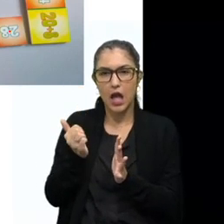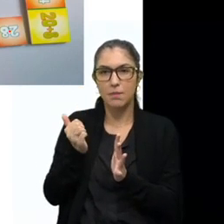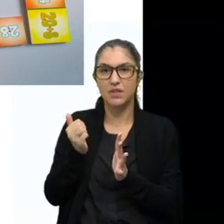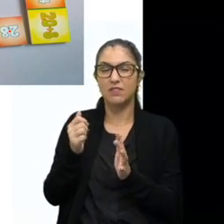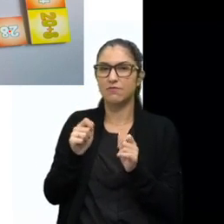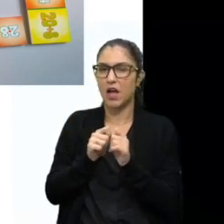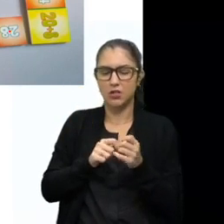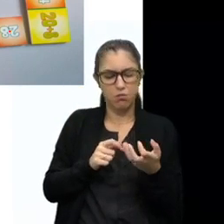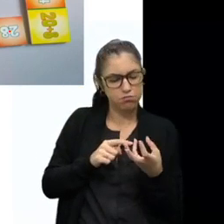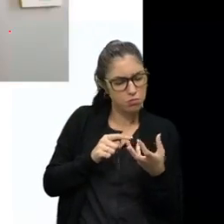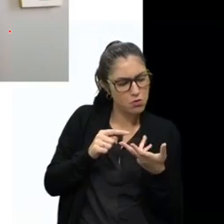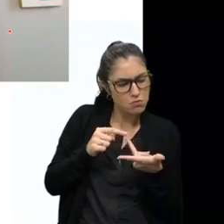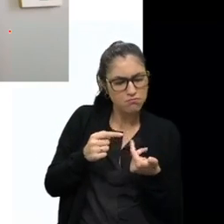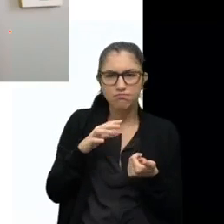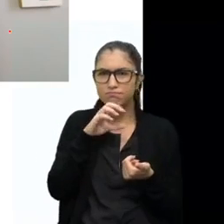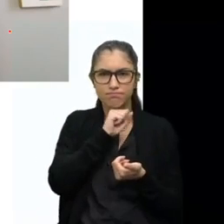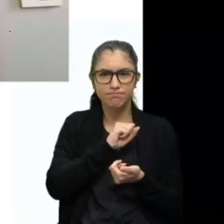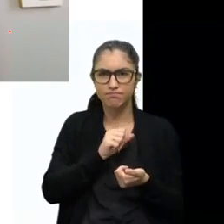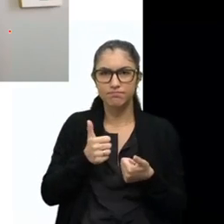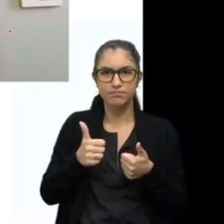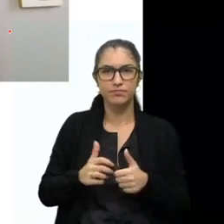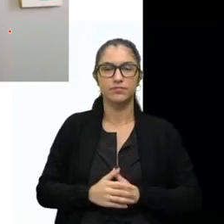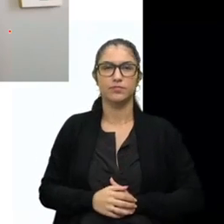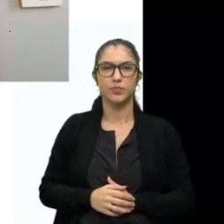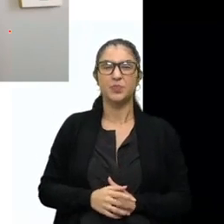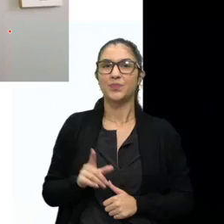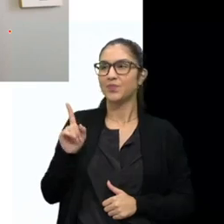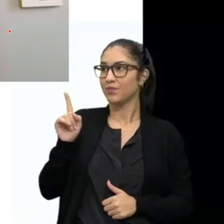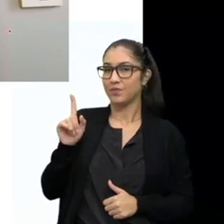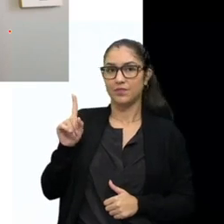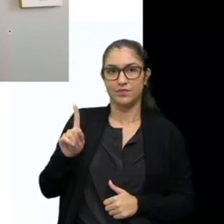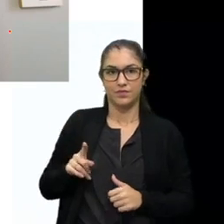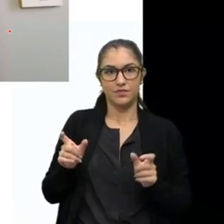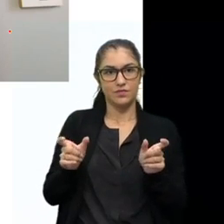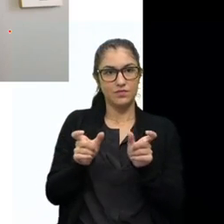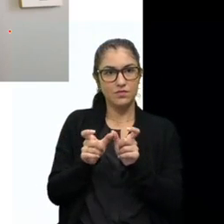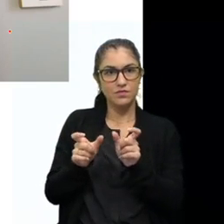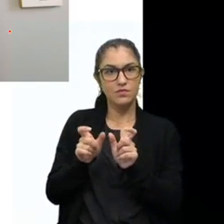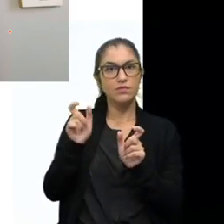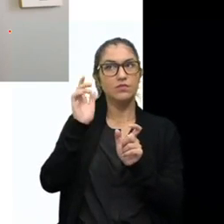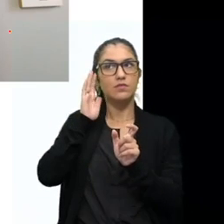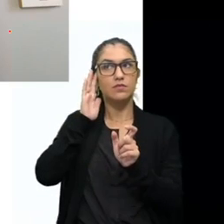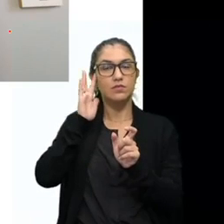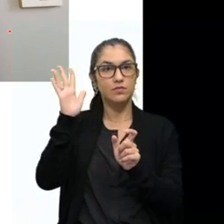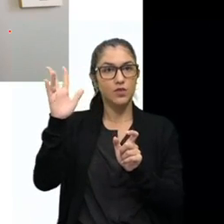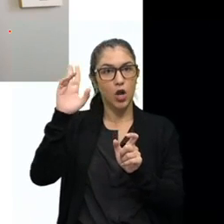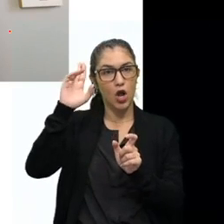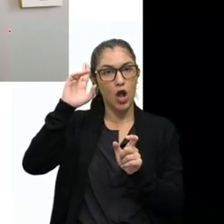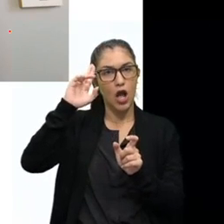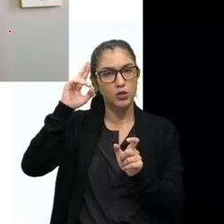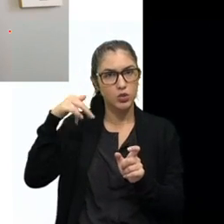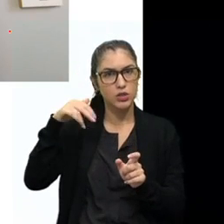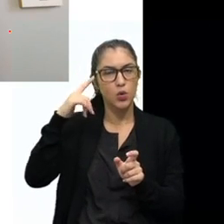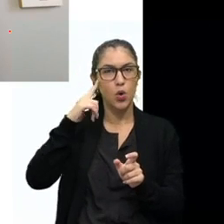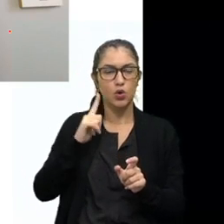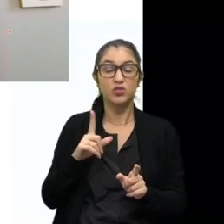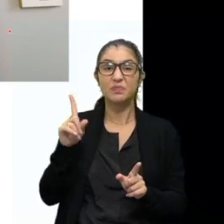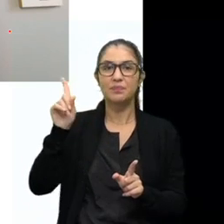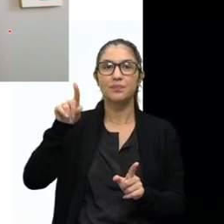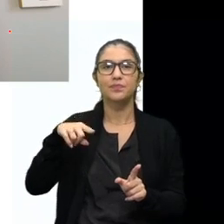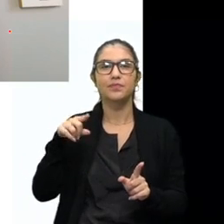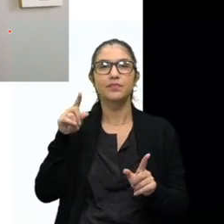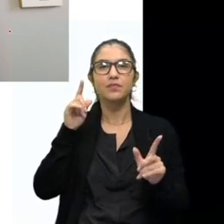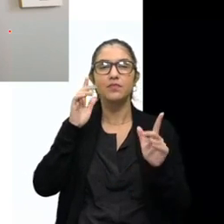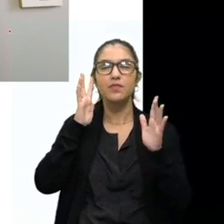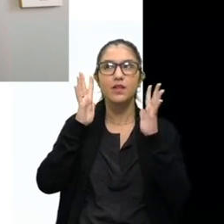conhecimento, eles fazem isso aqui de boa. Esse aqui é um dominó chamado de raciocínio lógico, que é uma relação de